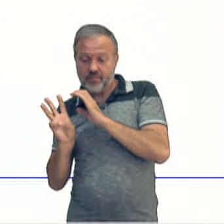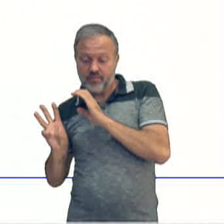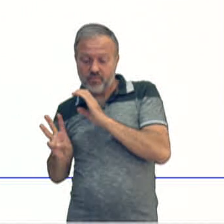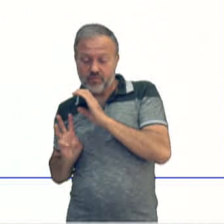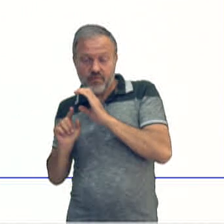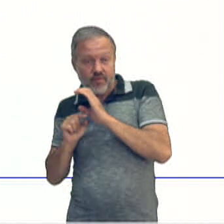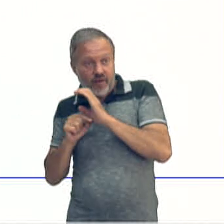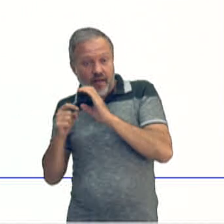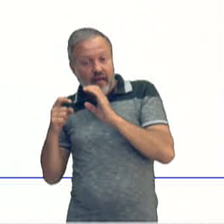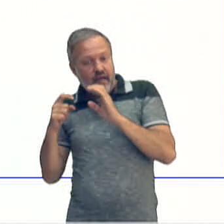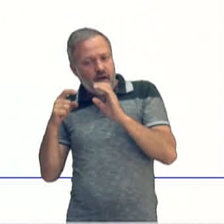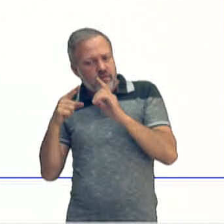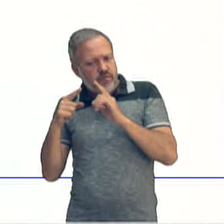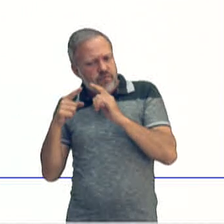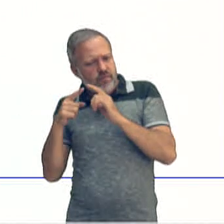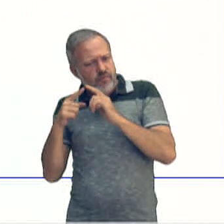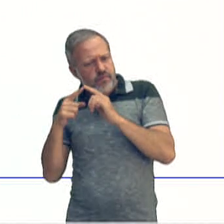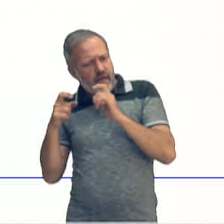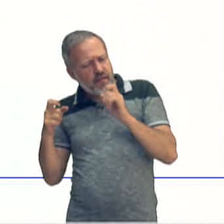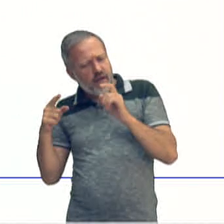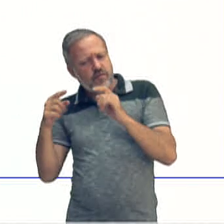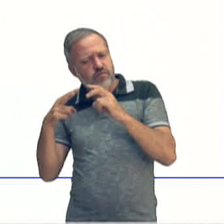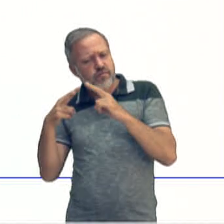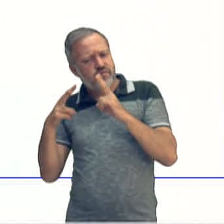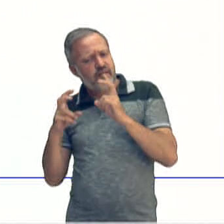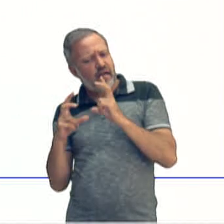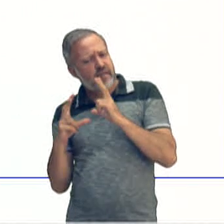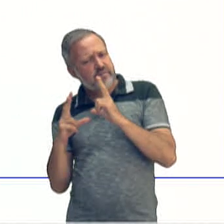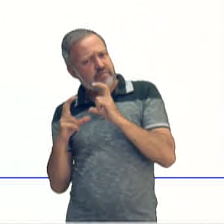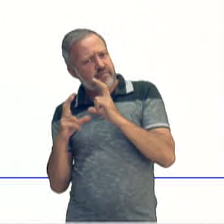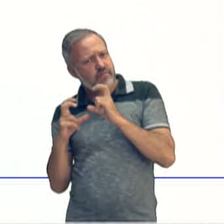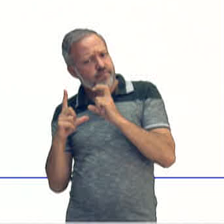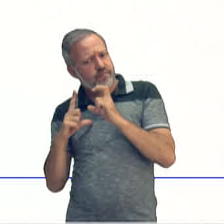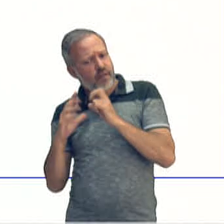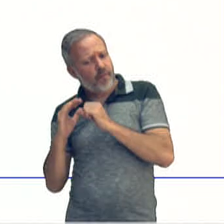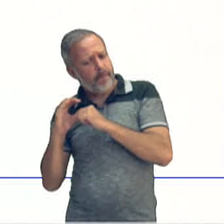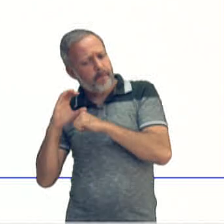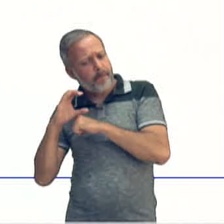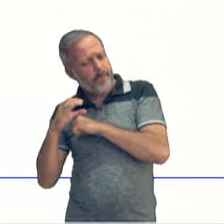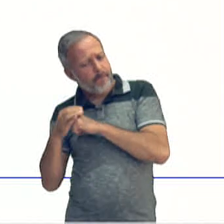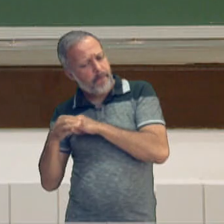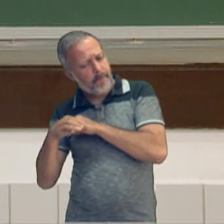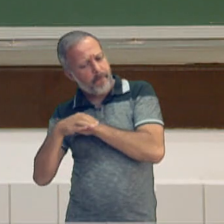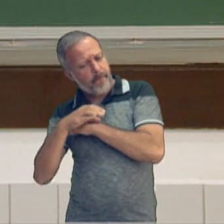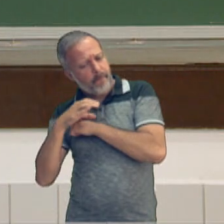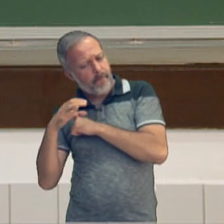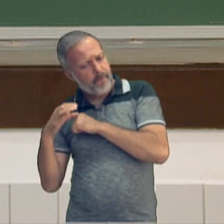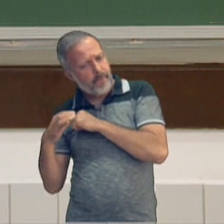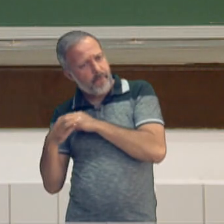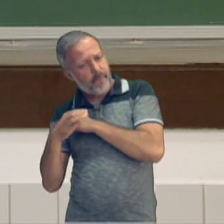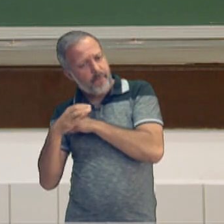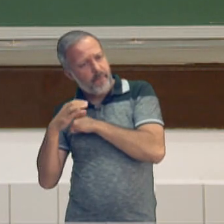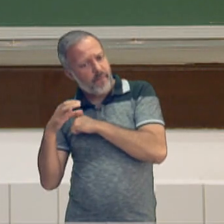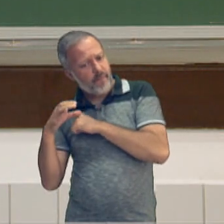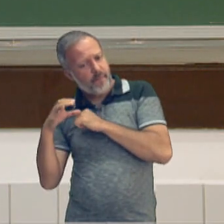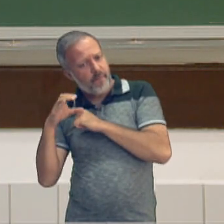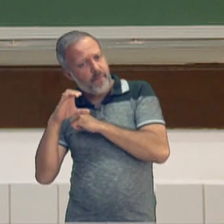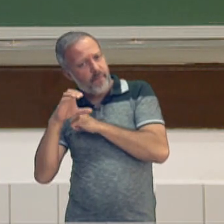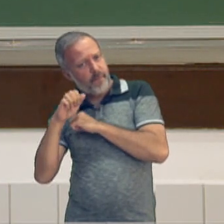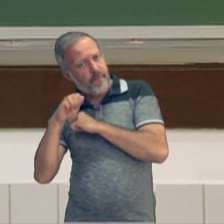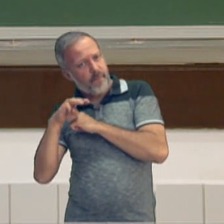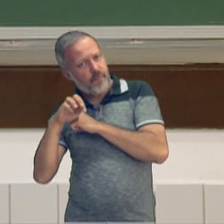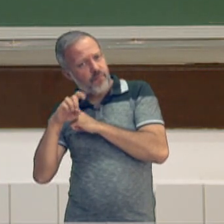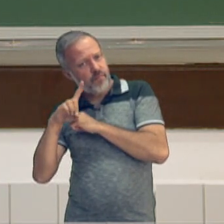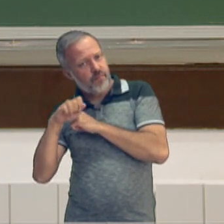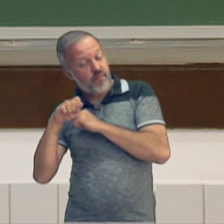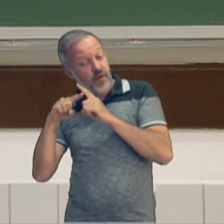bactérias também, tem uma camada de gordura e proteína. Sabão, ele dissolve essa gordura, então ele é eficiente